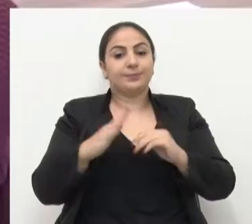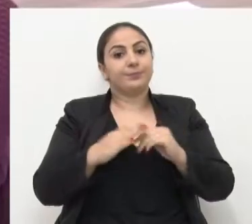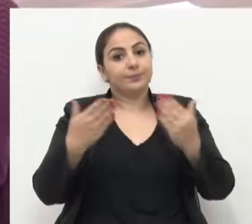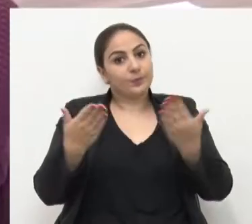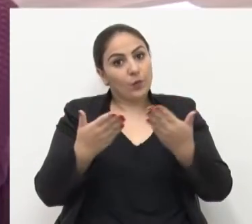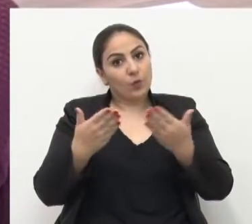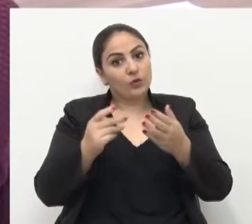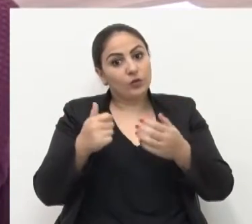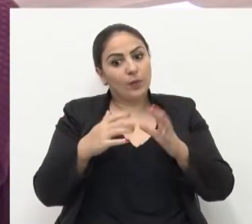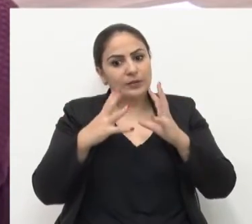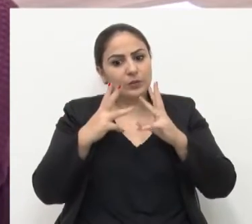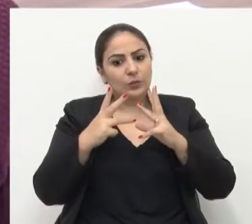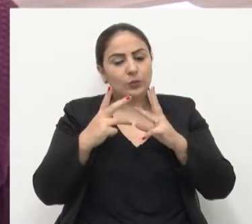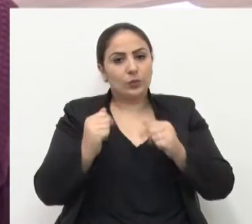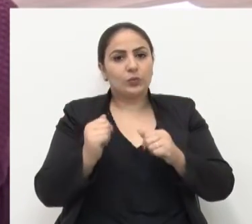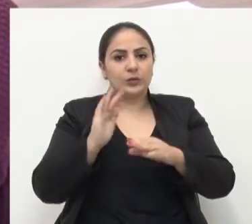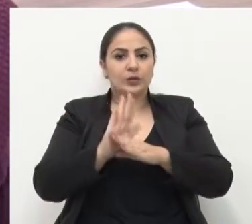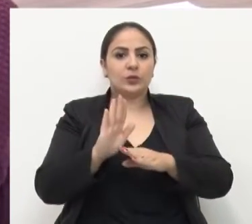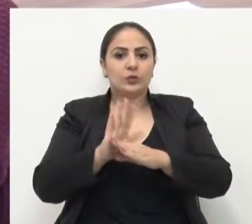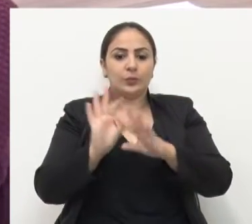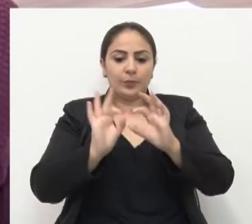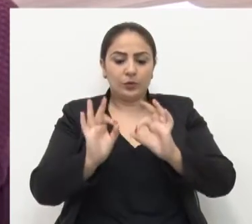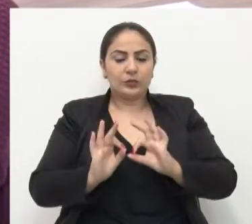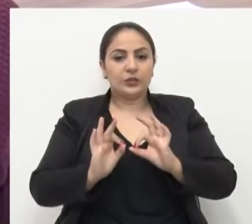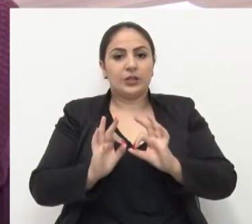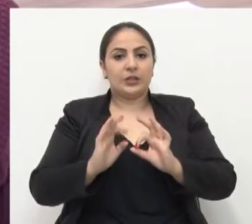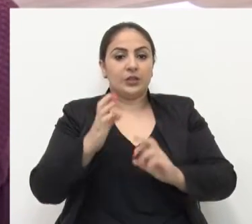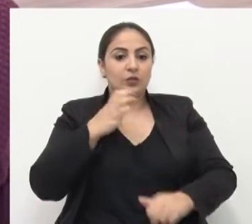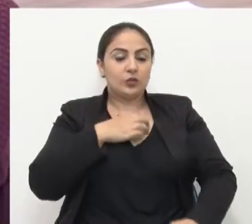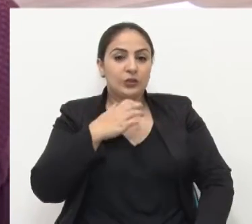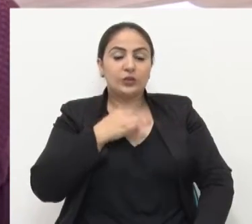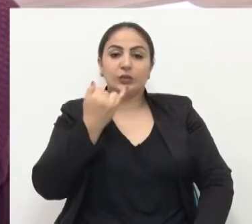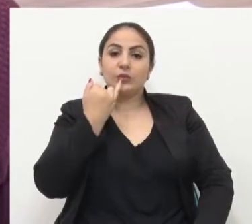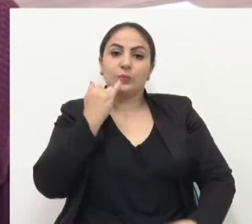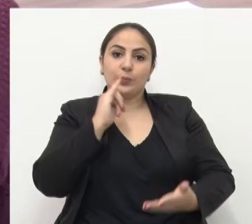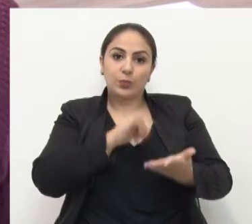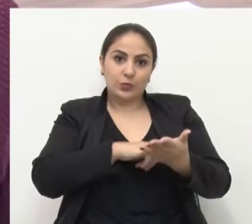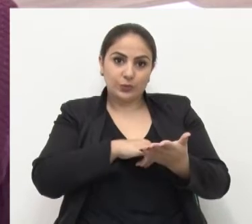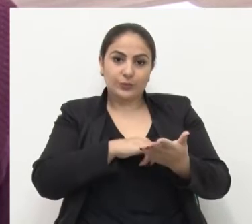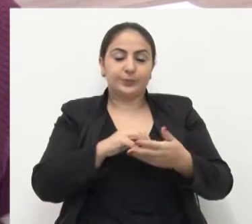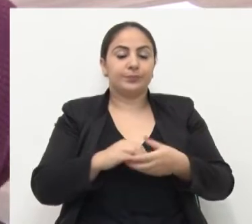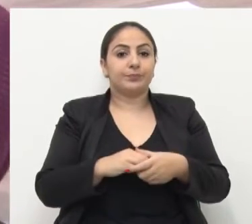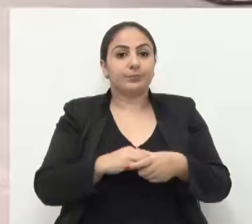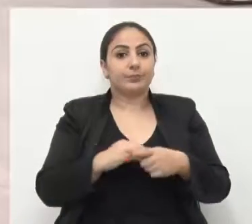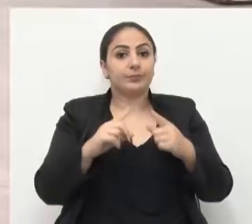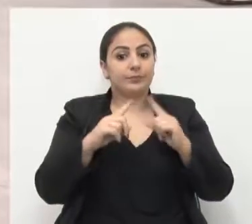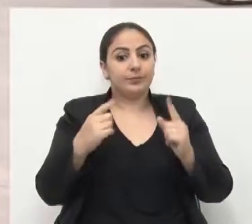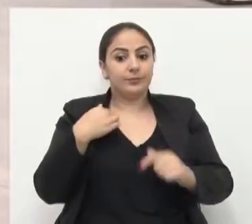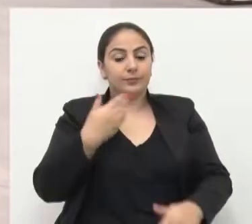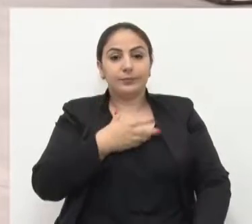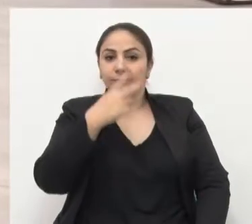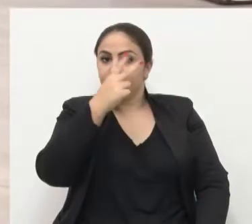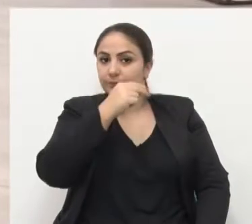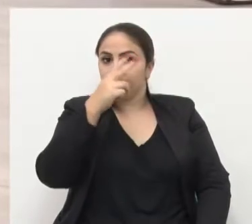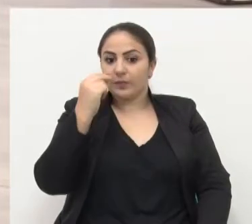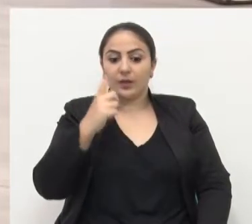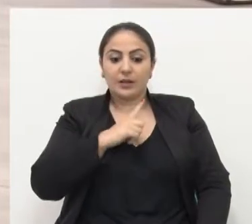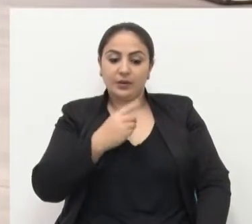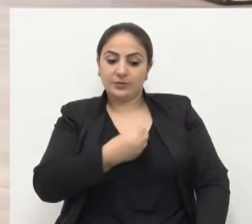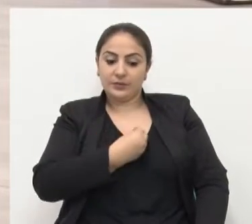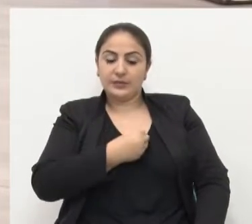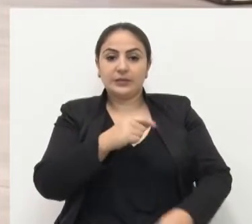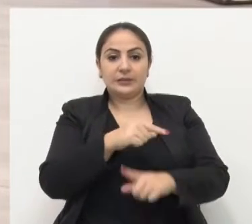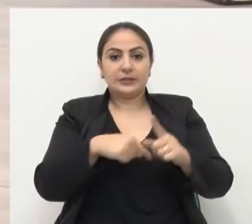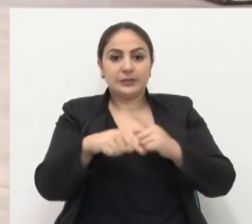hoje a maior forma de contribuição dos projetos é por meio do imposto de renda porém nosso município